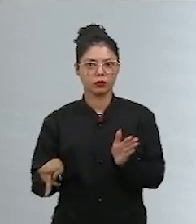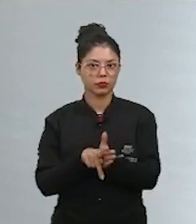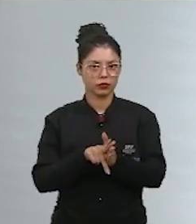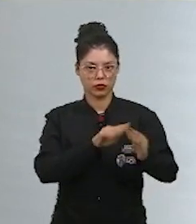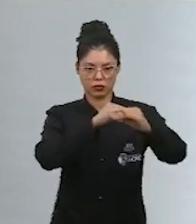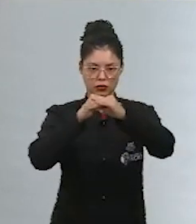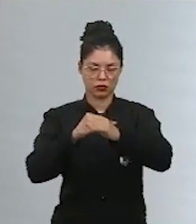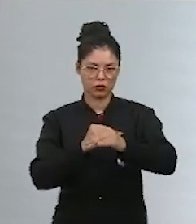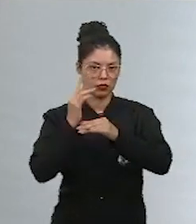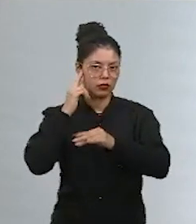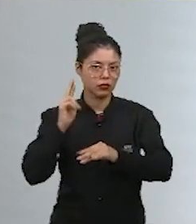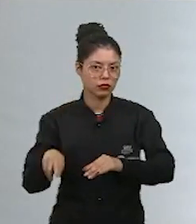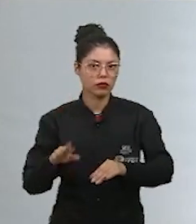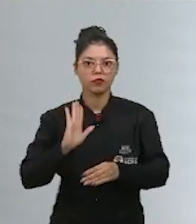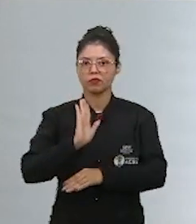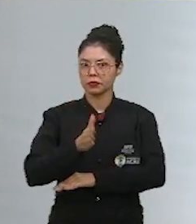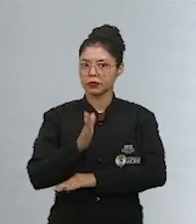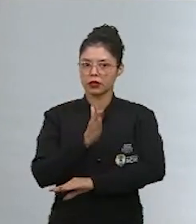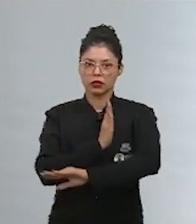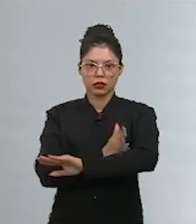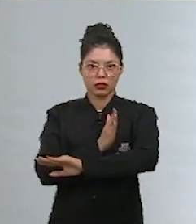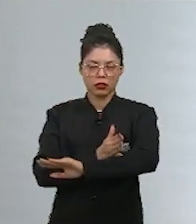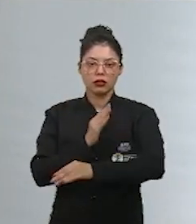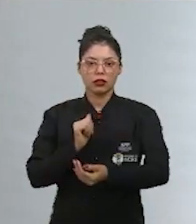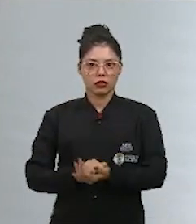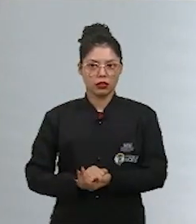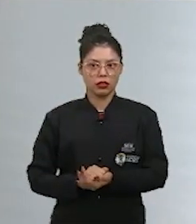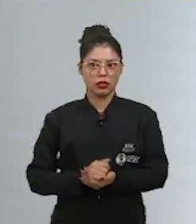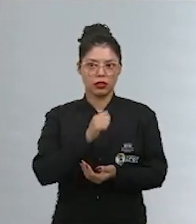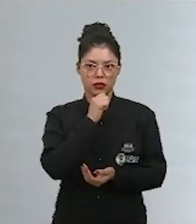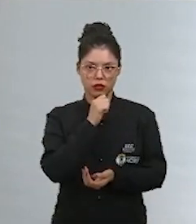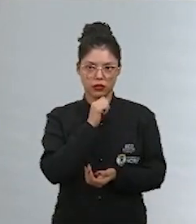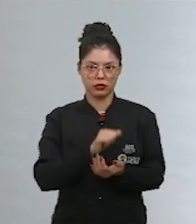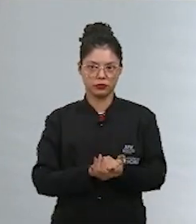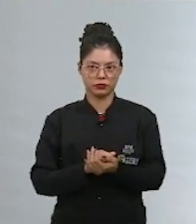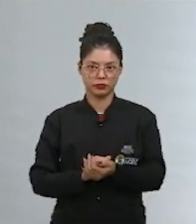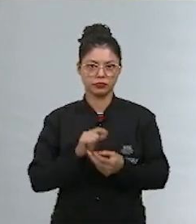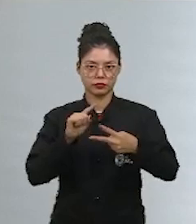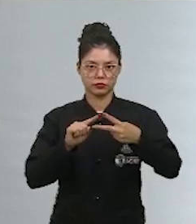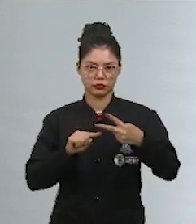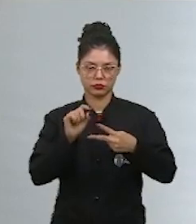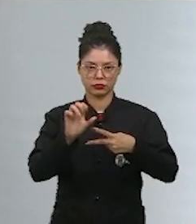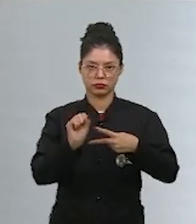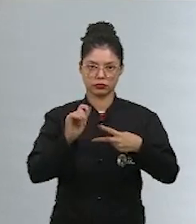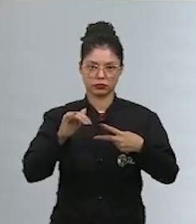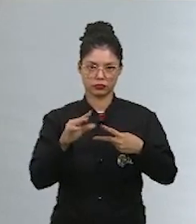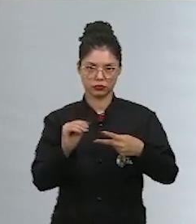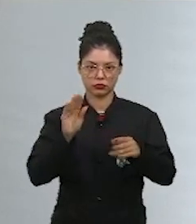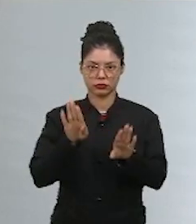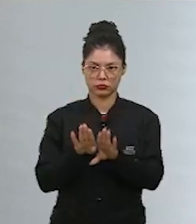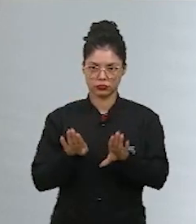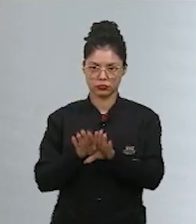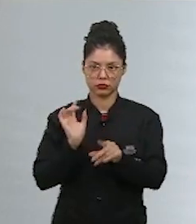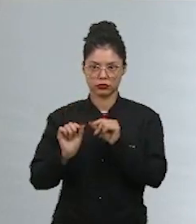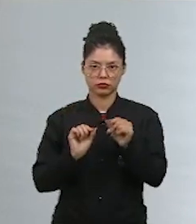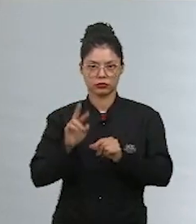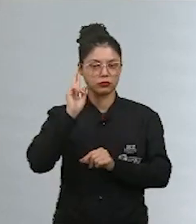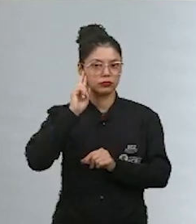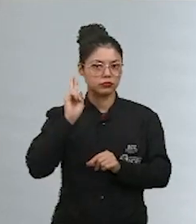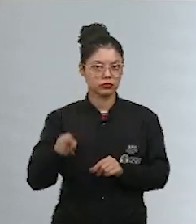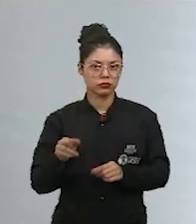razão, enquanto que os medievais, principalmente Santo Agostinho e Santo Tomás de Aquino, eles vão dizer que a razão é